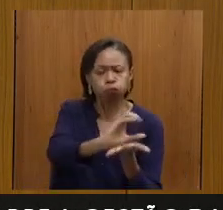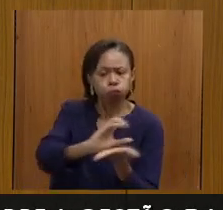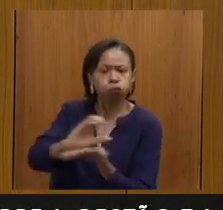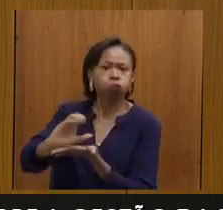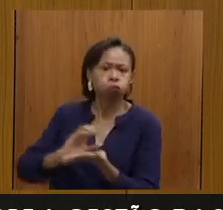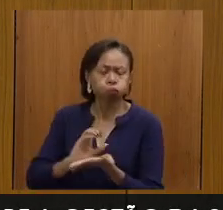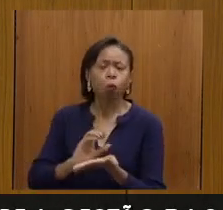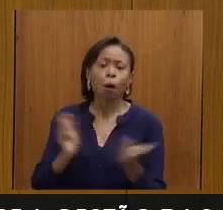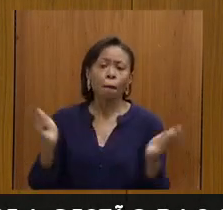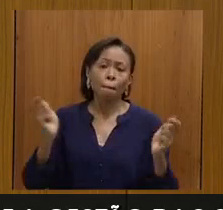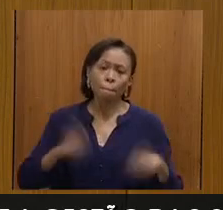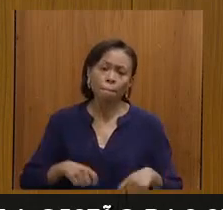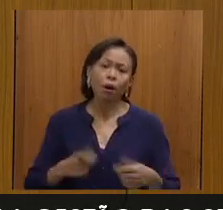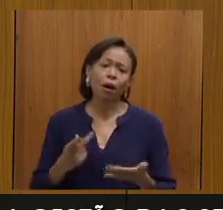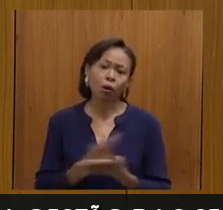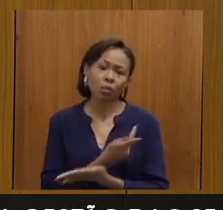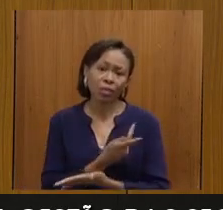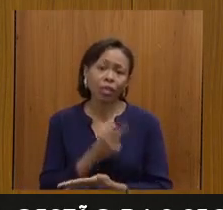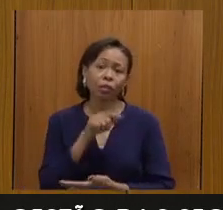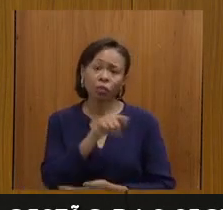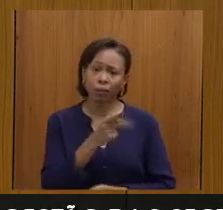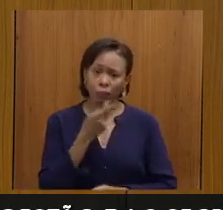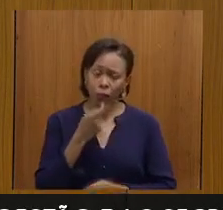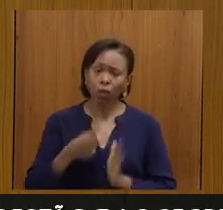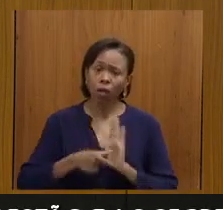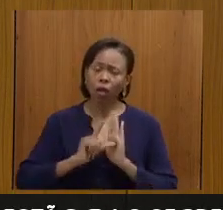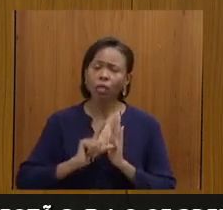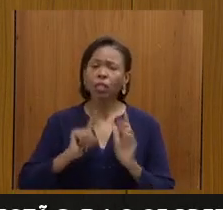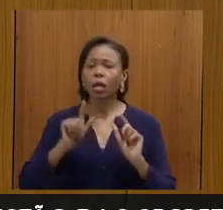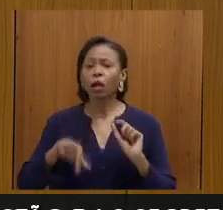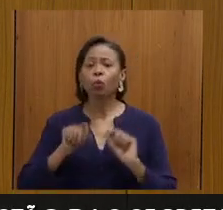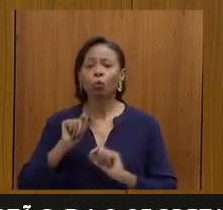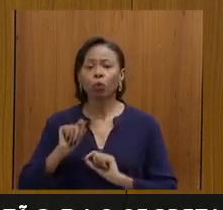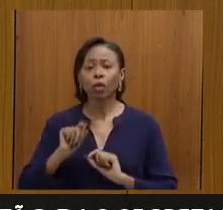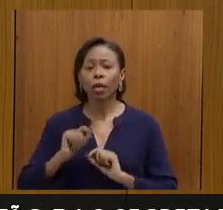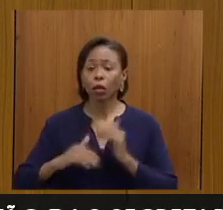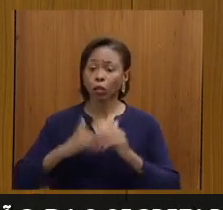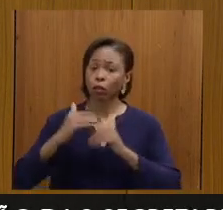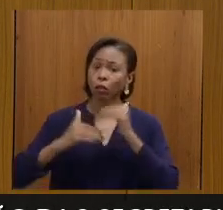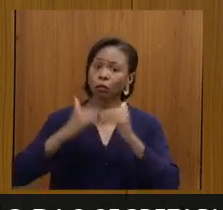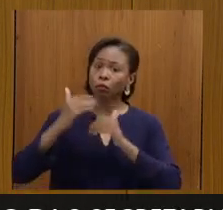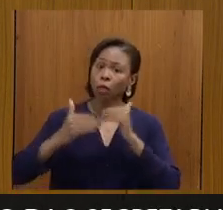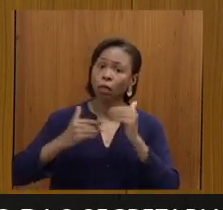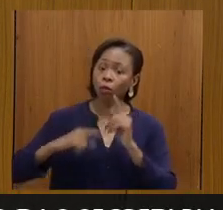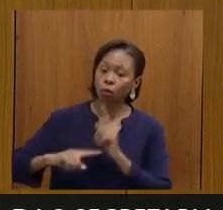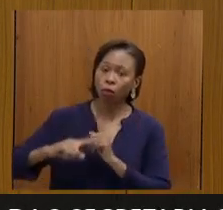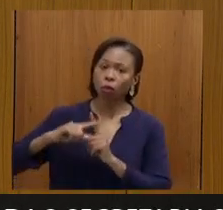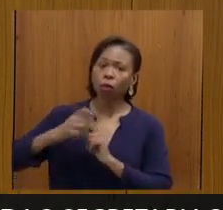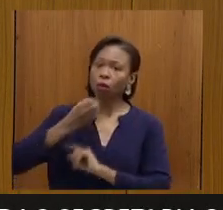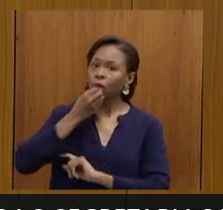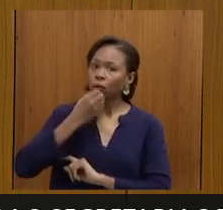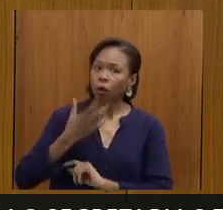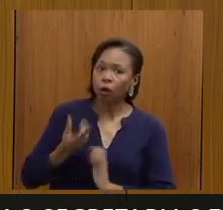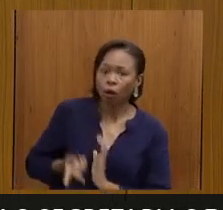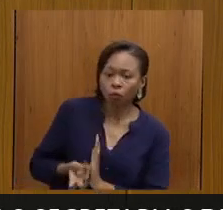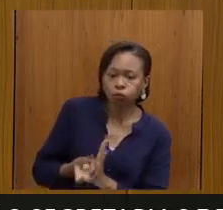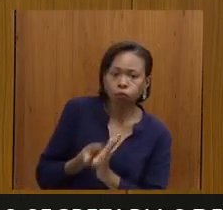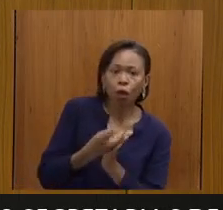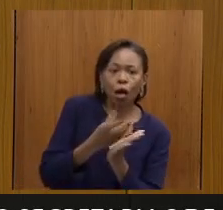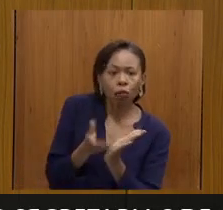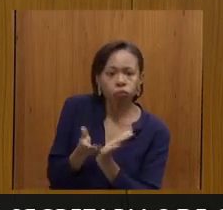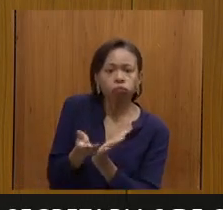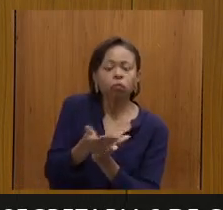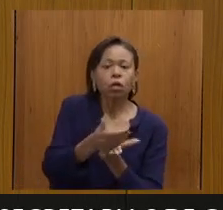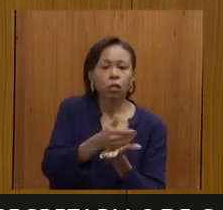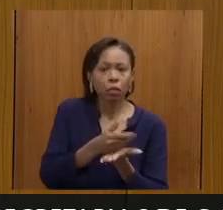isso que a vossa excelência colocou, que é um crescimento saudável da arrecadação. Então, eu acho que nós